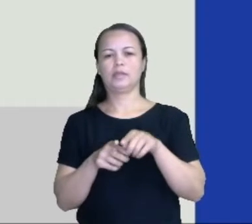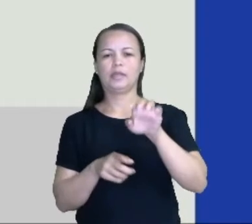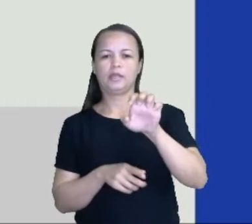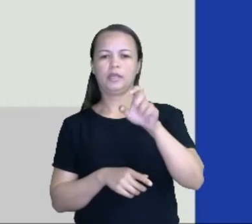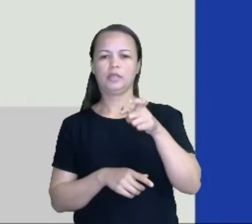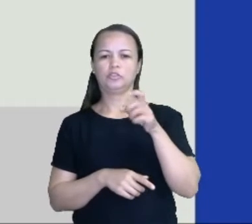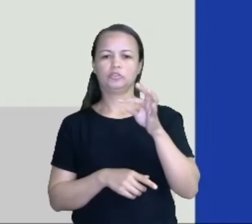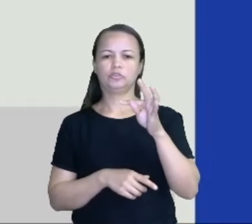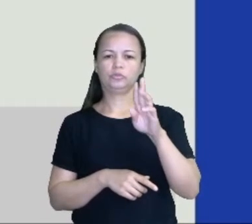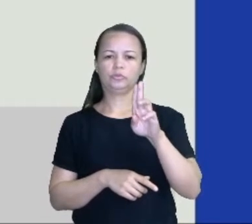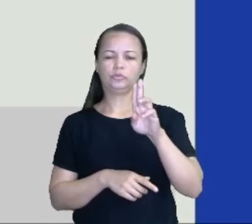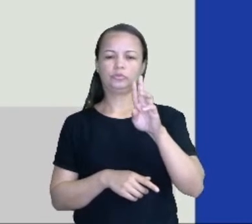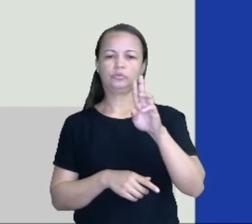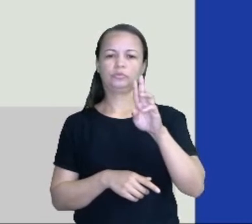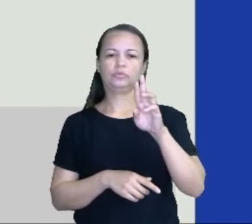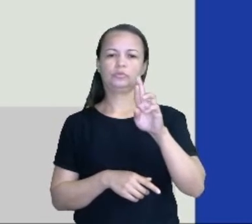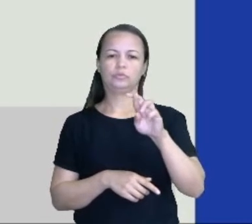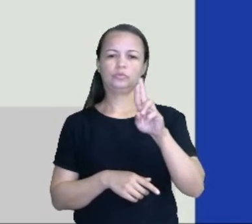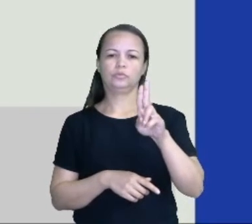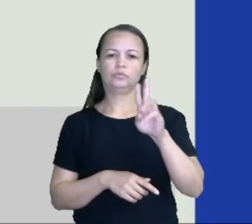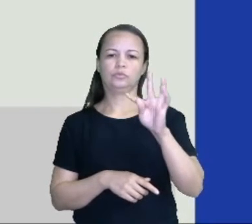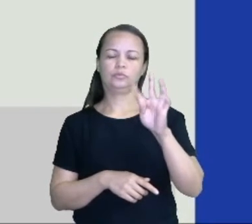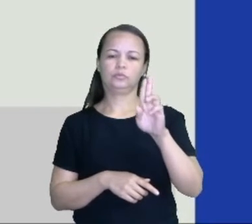É aquele desemprego que